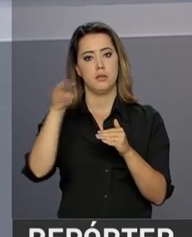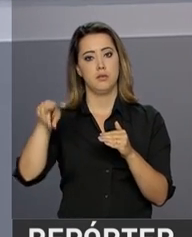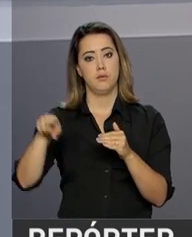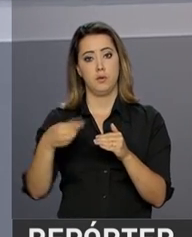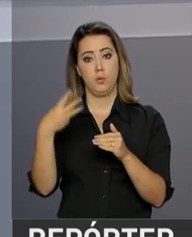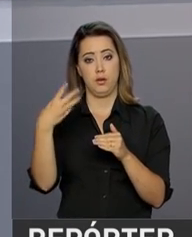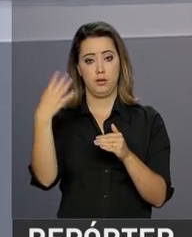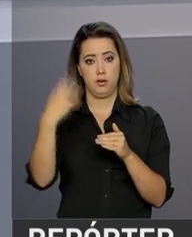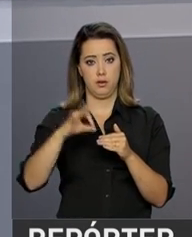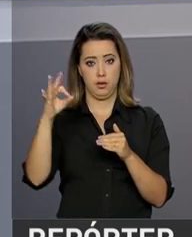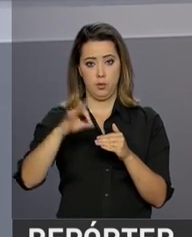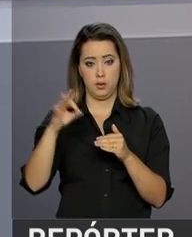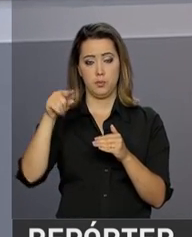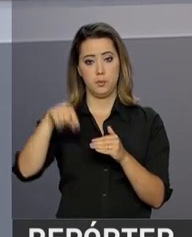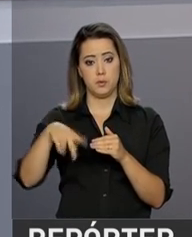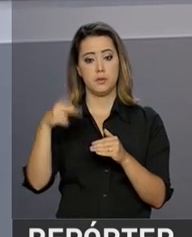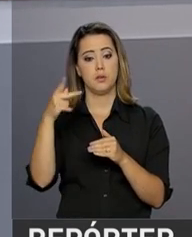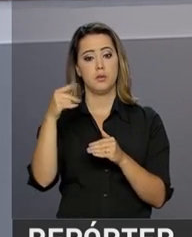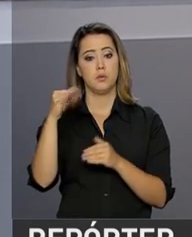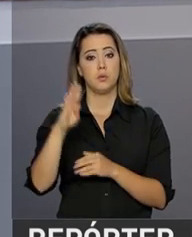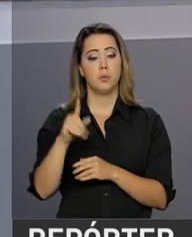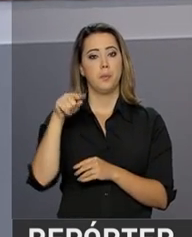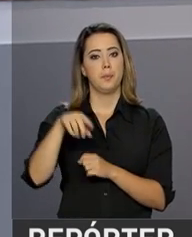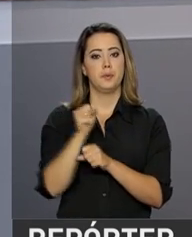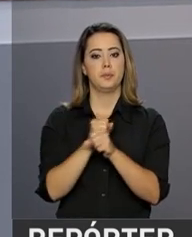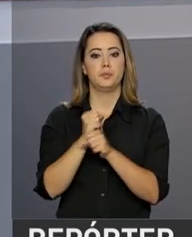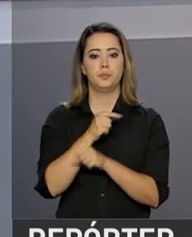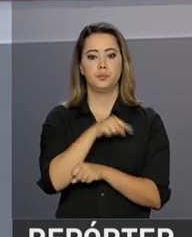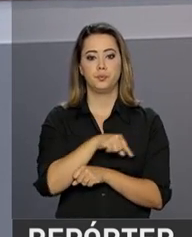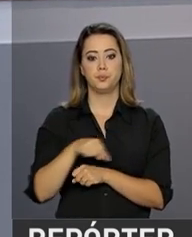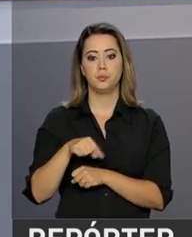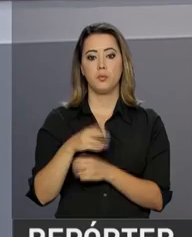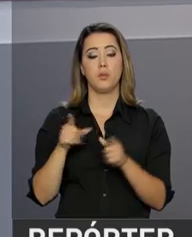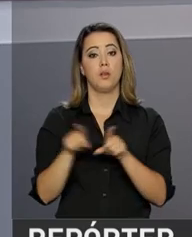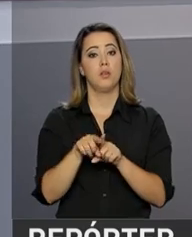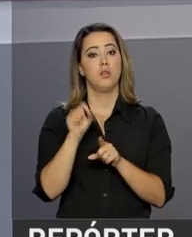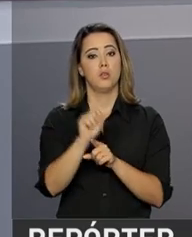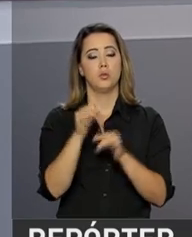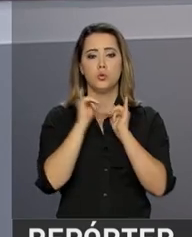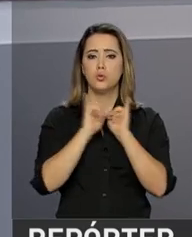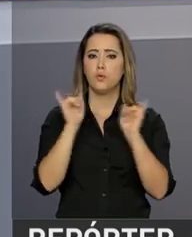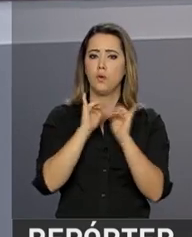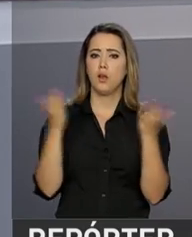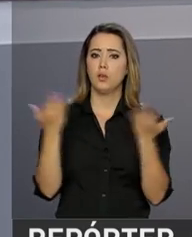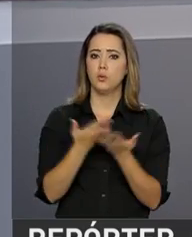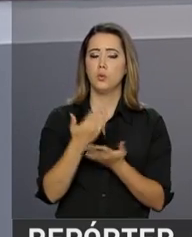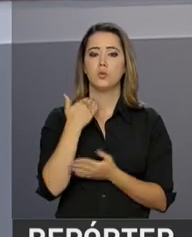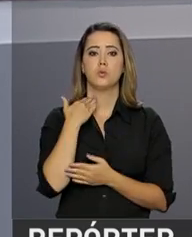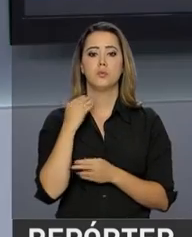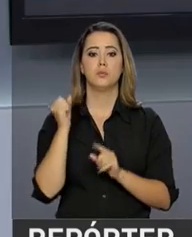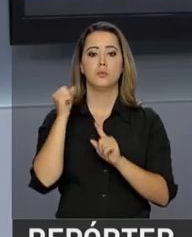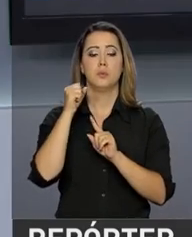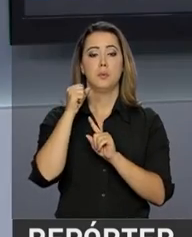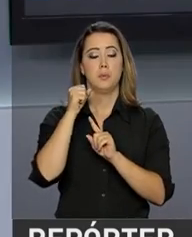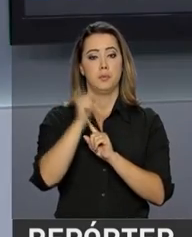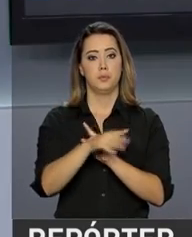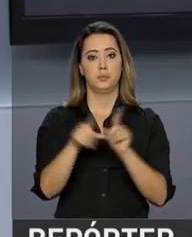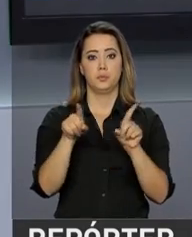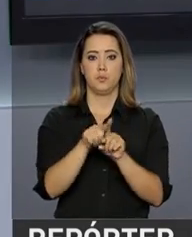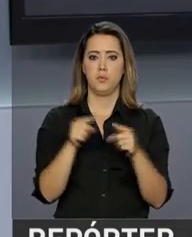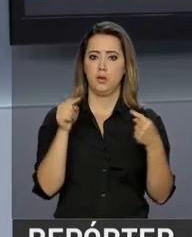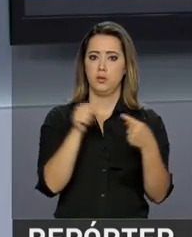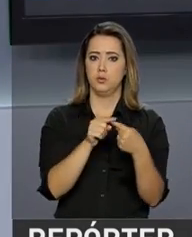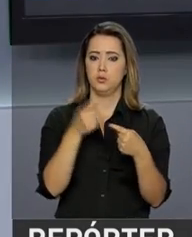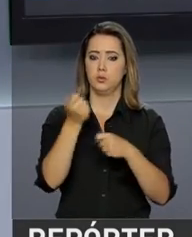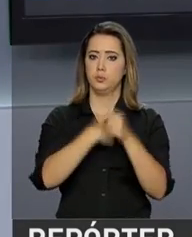PIB ao final deste ano os resultados são do boletim Focus divulgado hoje pelo banco central de acordo com os